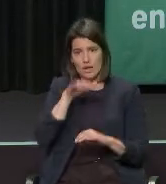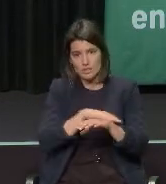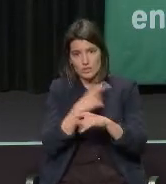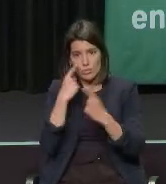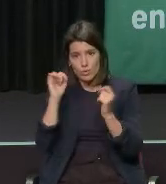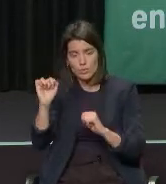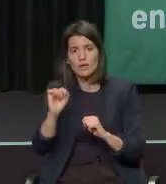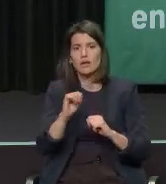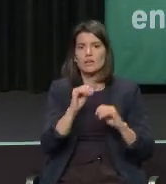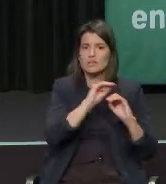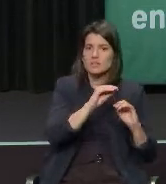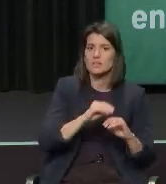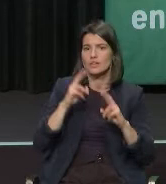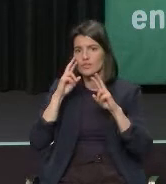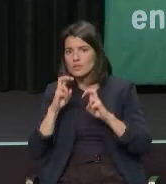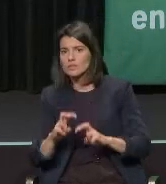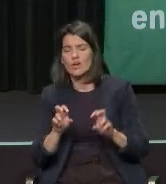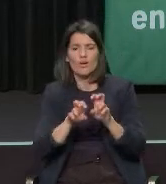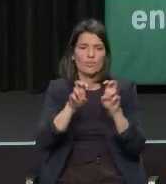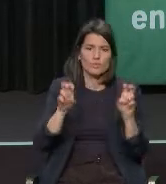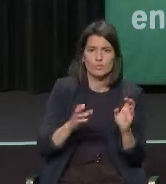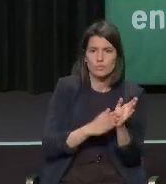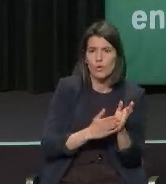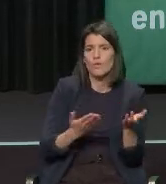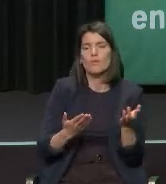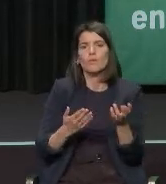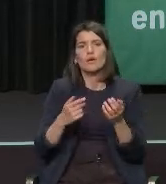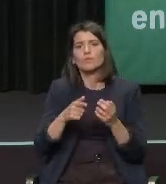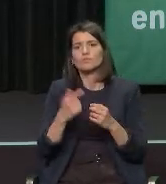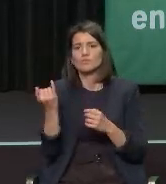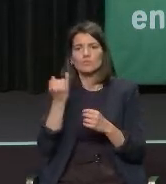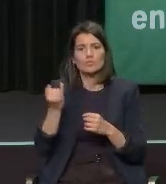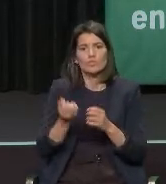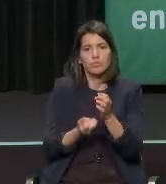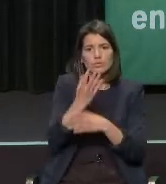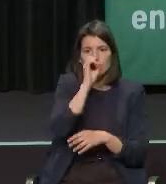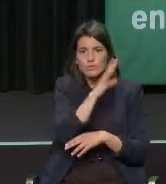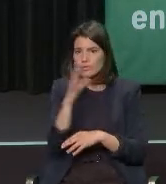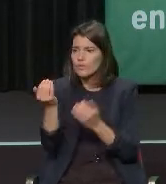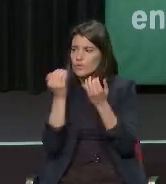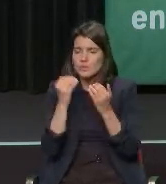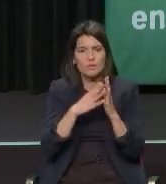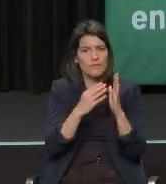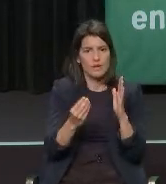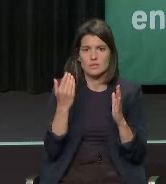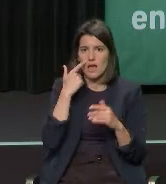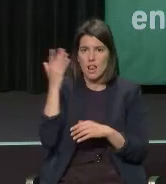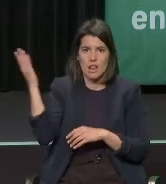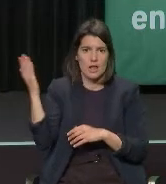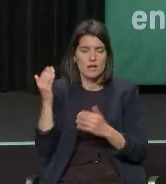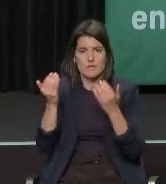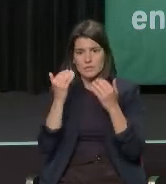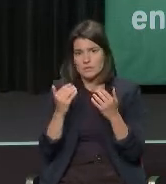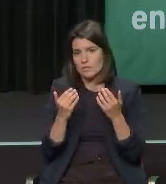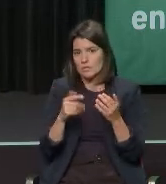para o ensino, para os processos de certificação, para as associações de produtores florestais, todos eles são estes os dados de referência que têm sobre a floresta e sobre os quais